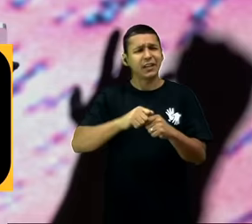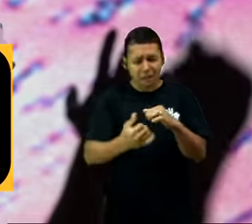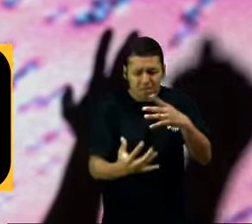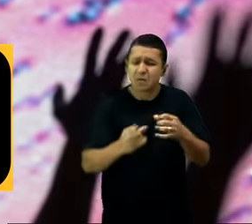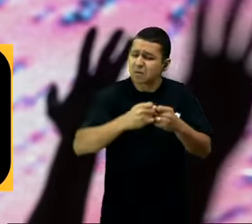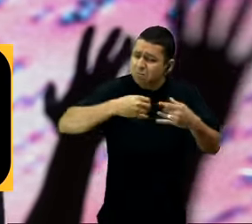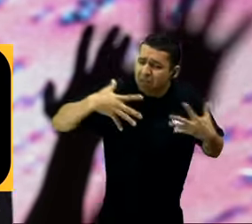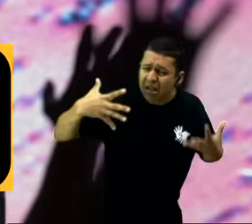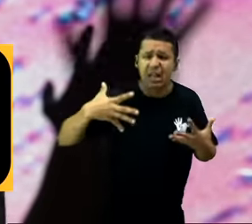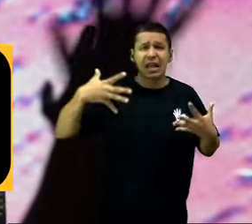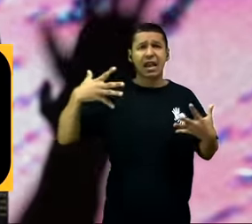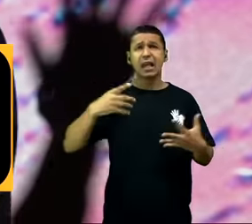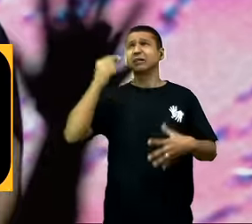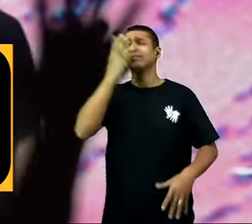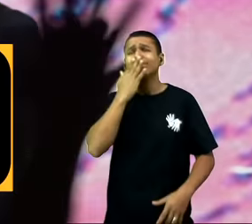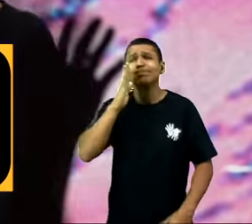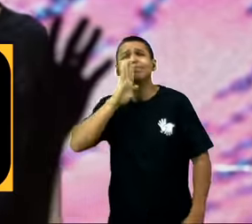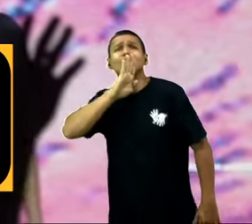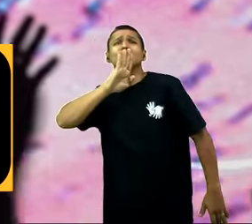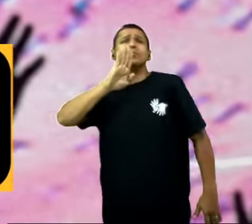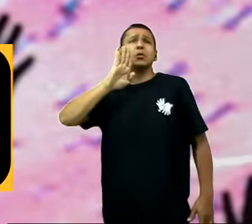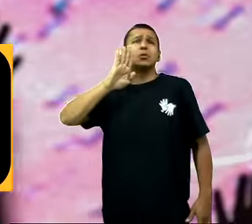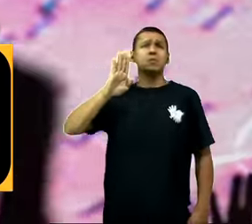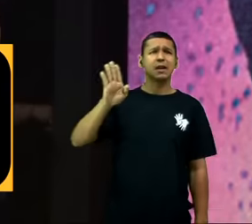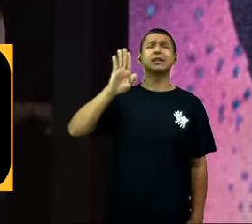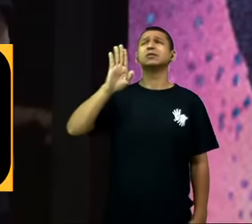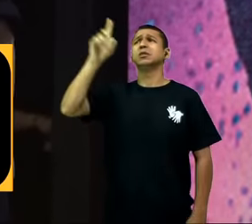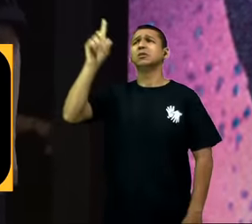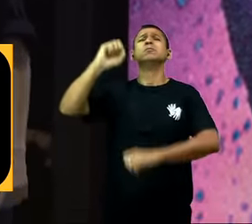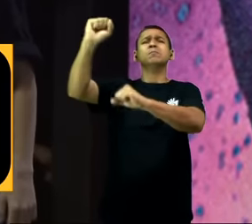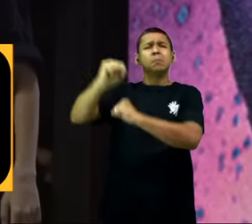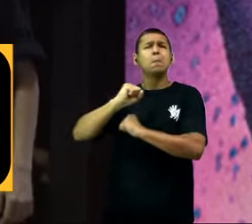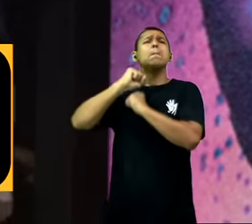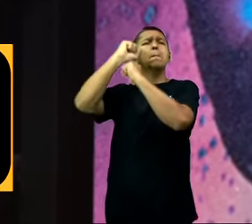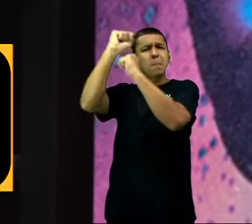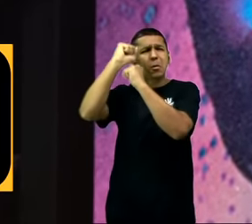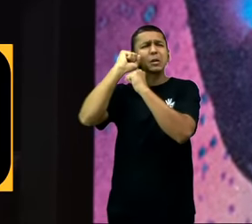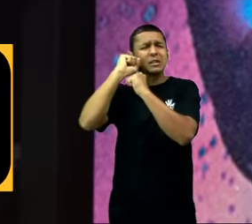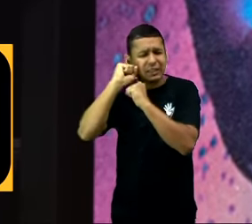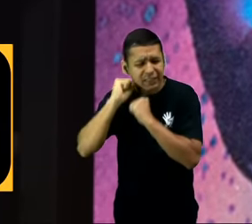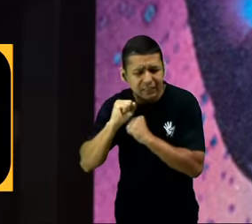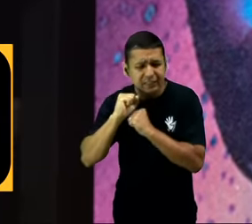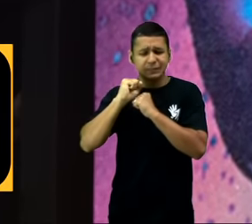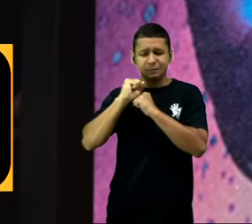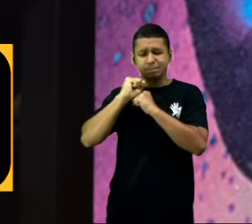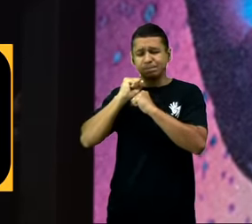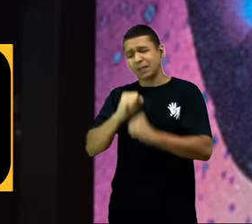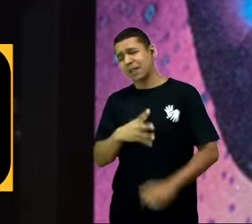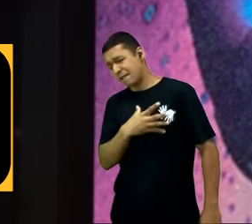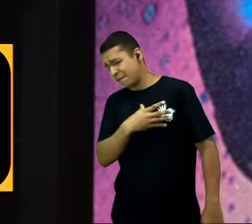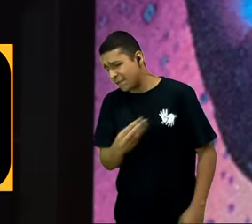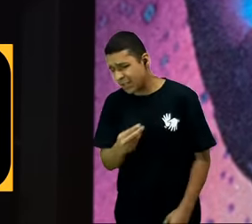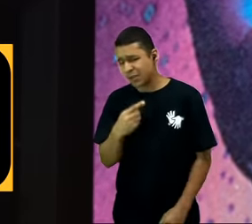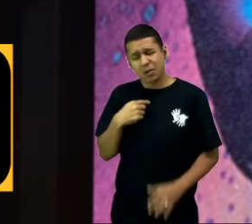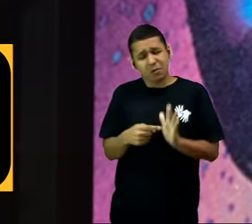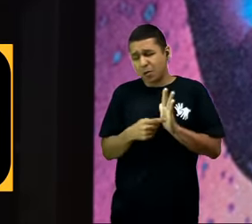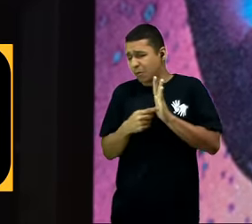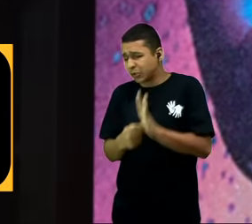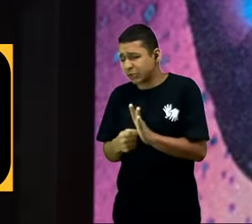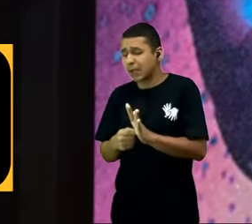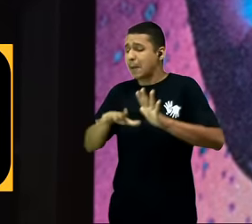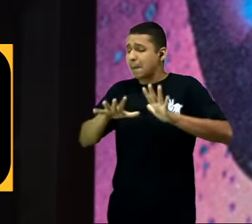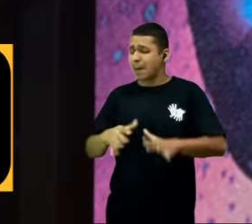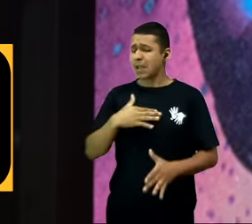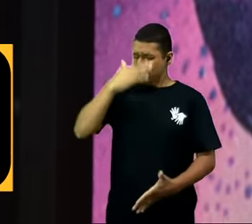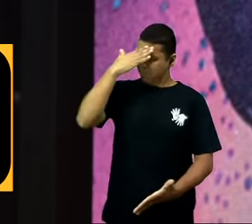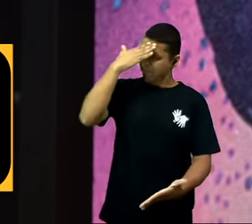a existência as coisas que não existem. Filho, durante muito tempo papai não te mostrou, mas eu creio